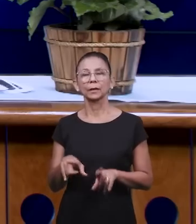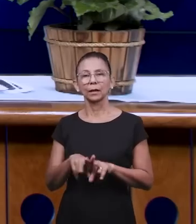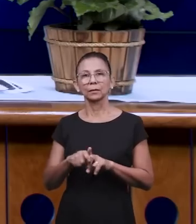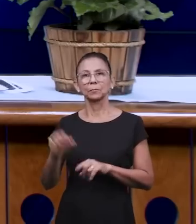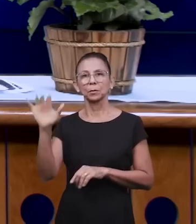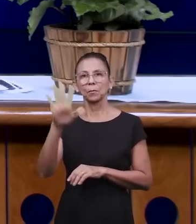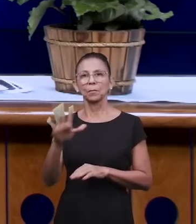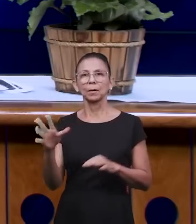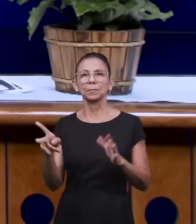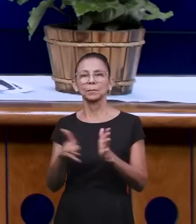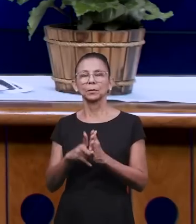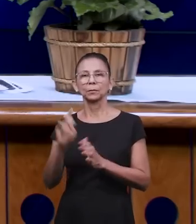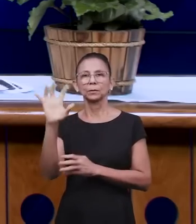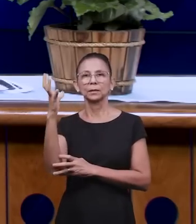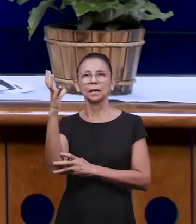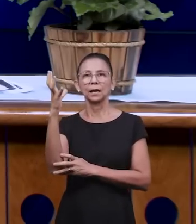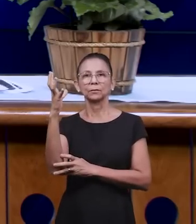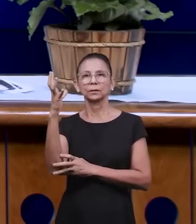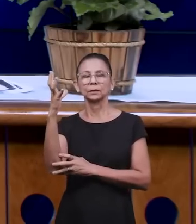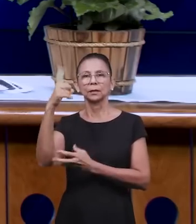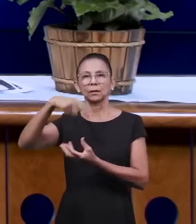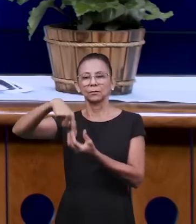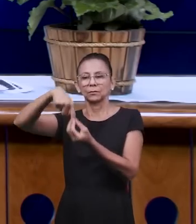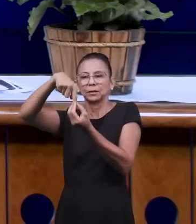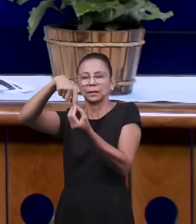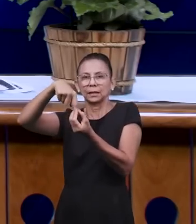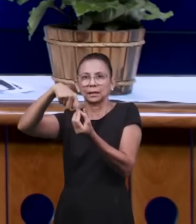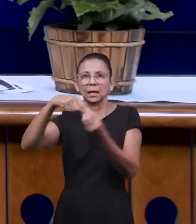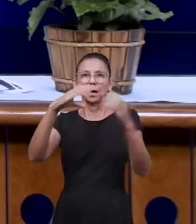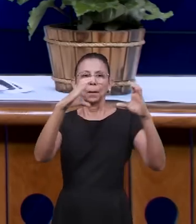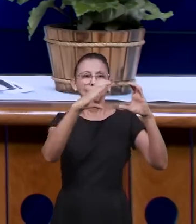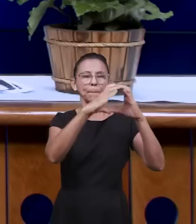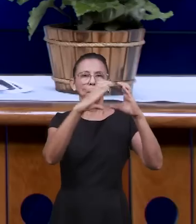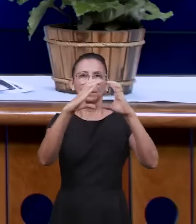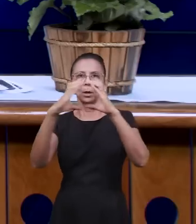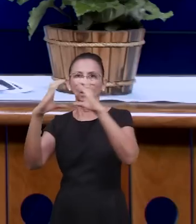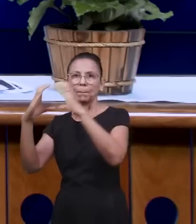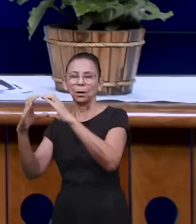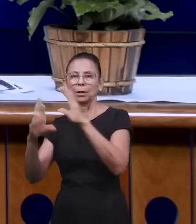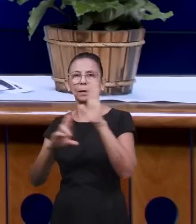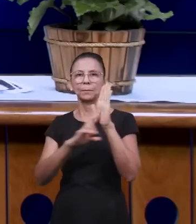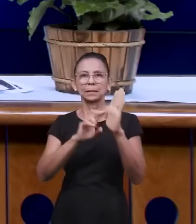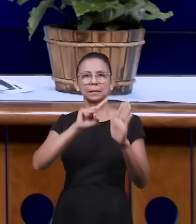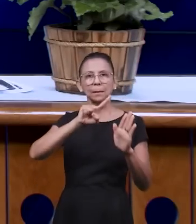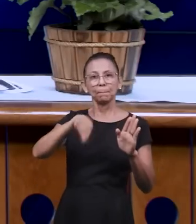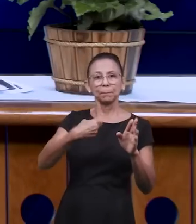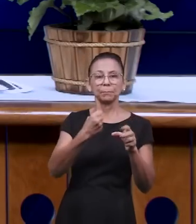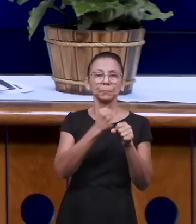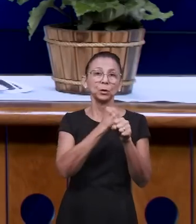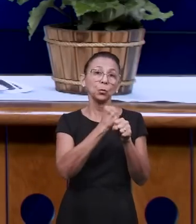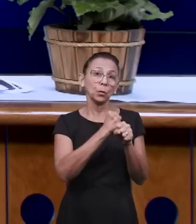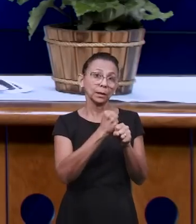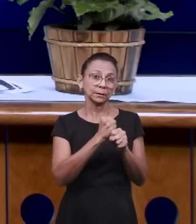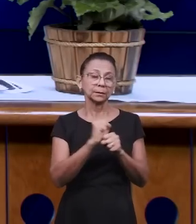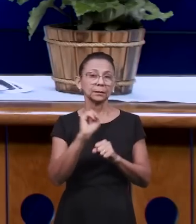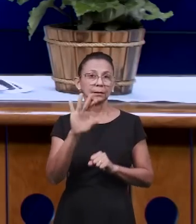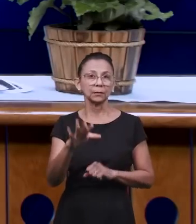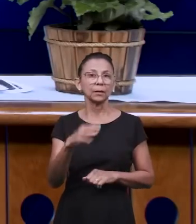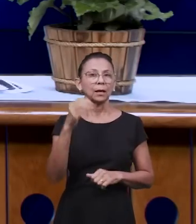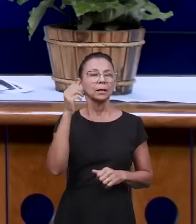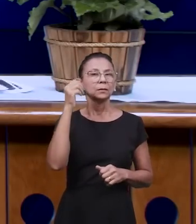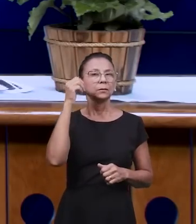tomar posse da área do templo, construí-lo e voltar a sacrificar. Aí Israel se recompôs completamente,